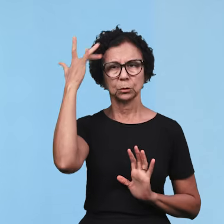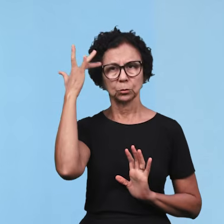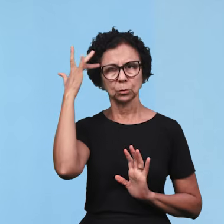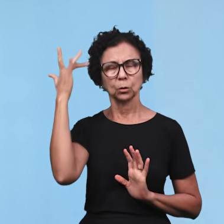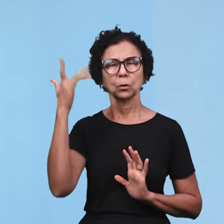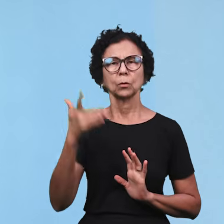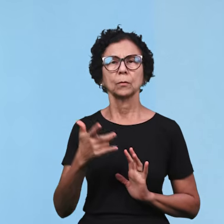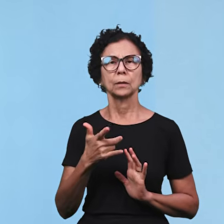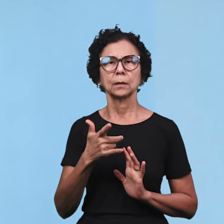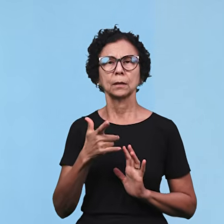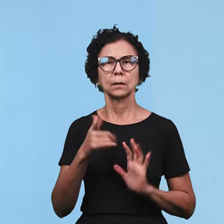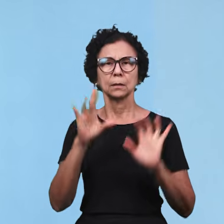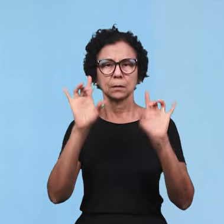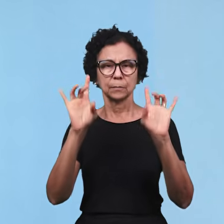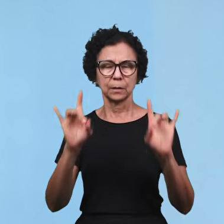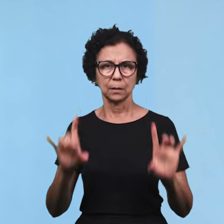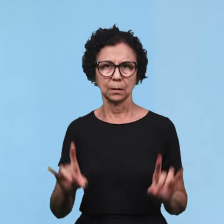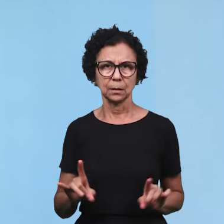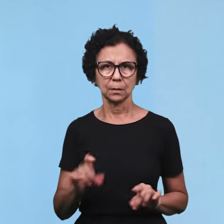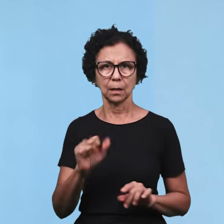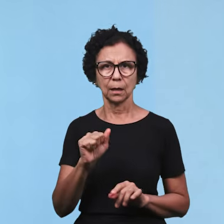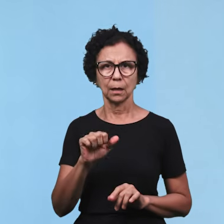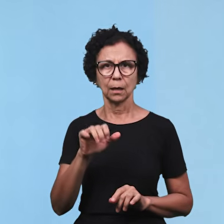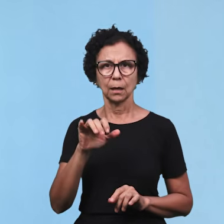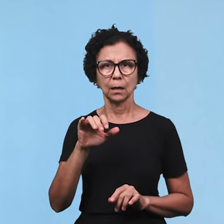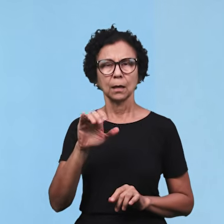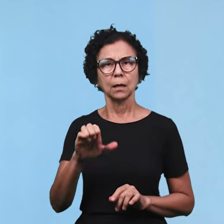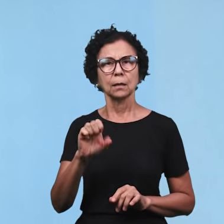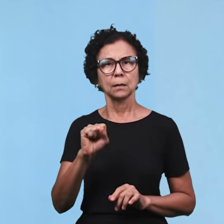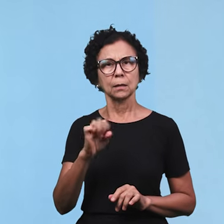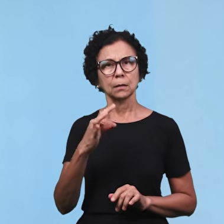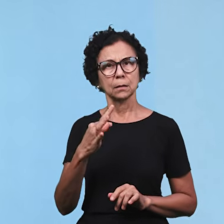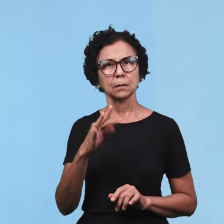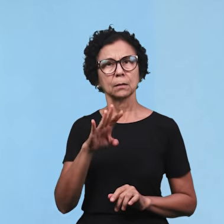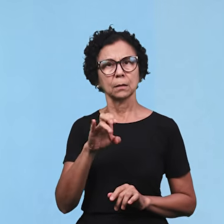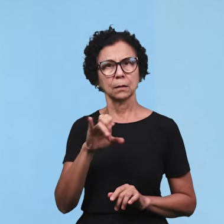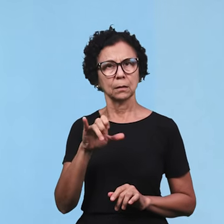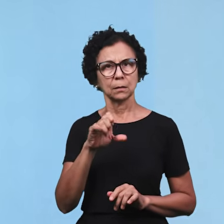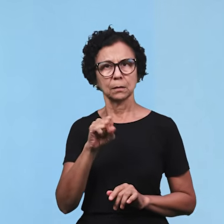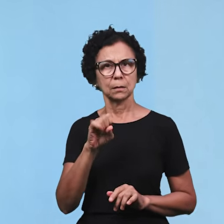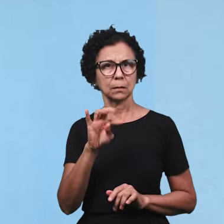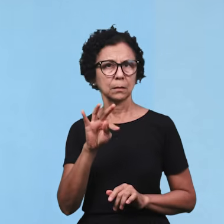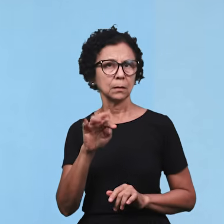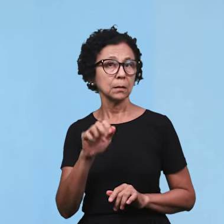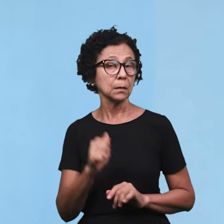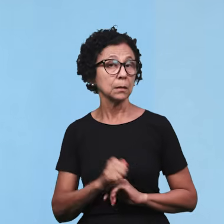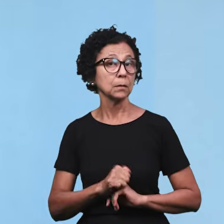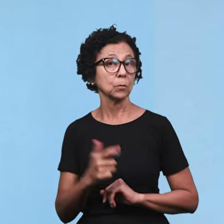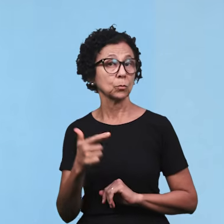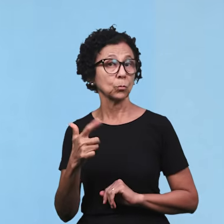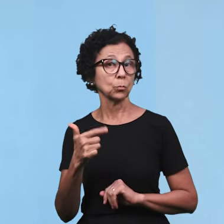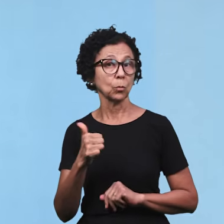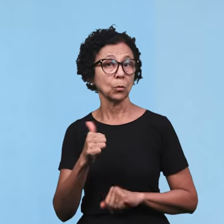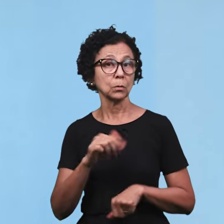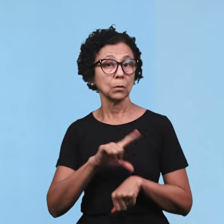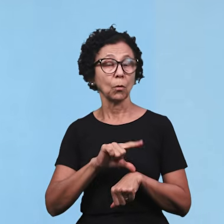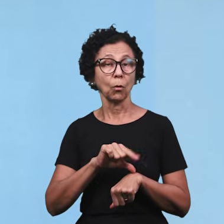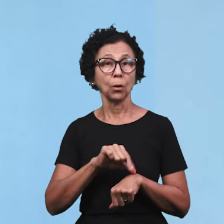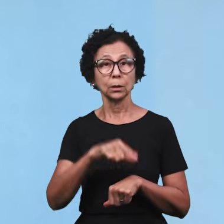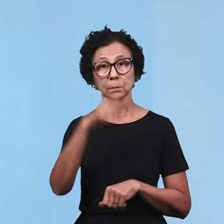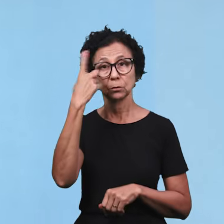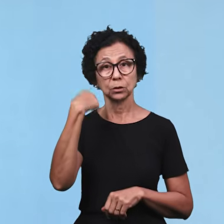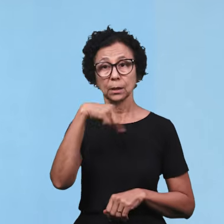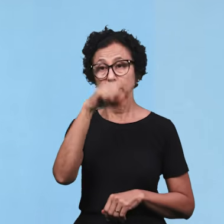para a equipe, deixa a equipe mais confortável e, acima de tudo, deixa o paciente mais confortável. A gente está falando de 10, 12 horas de procedimento. Então, com a presença